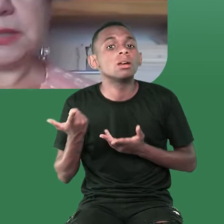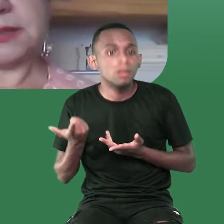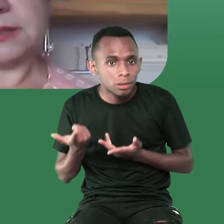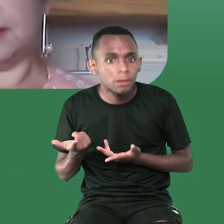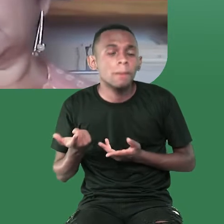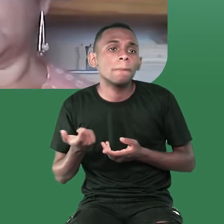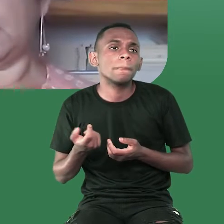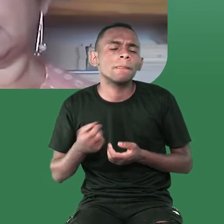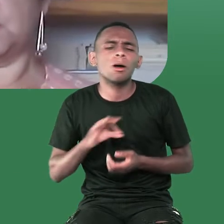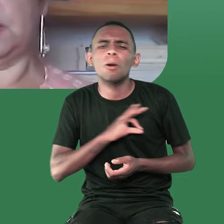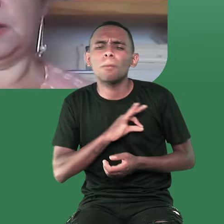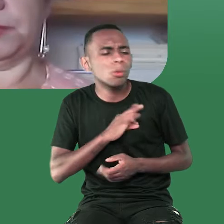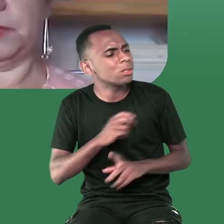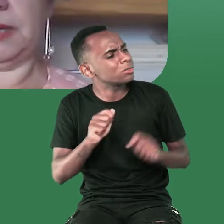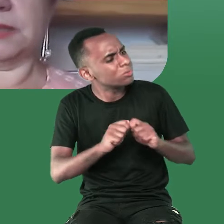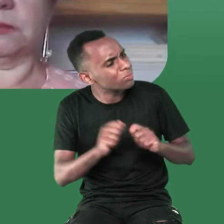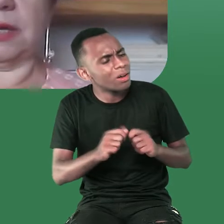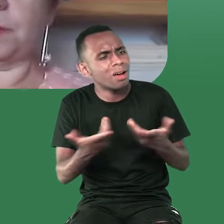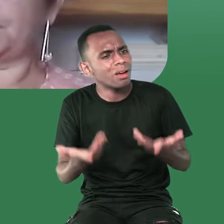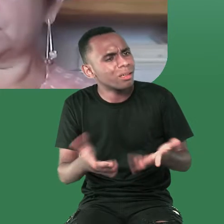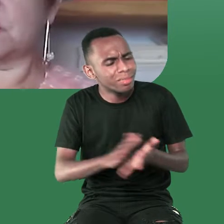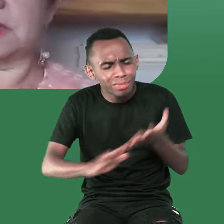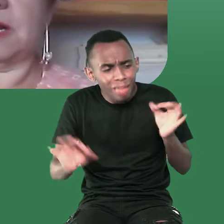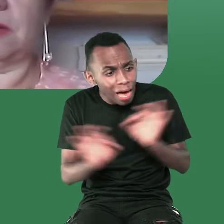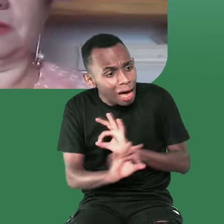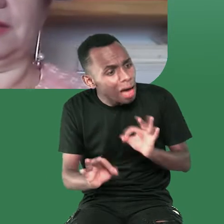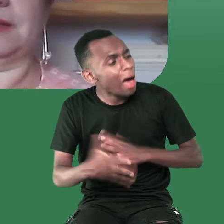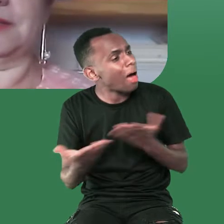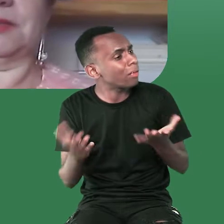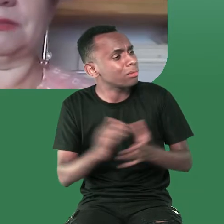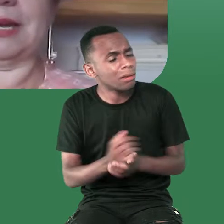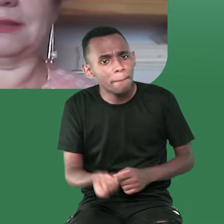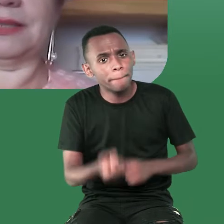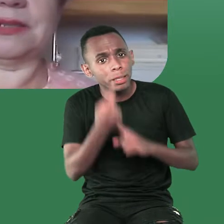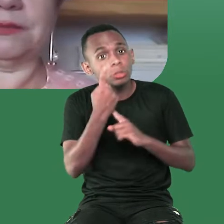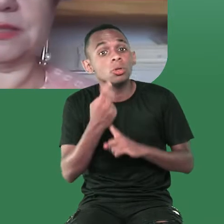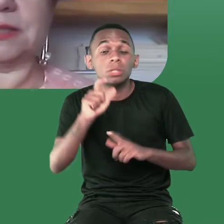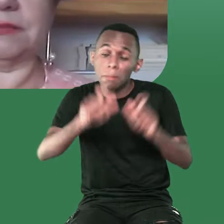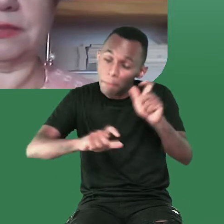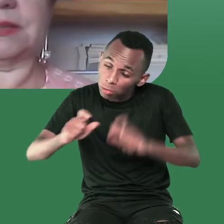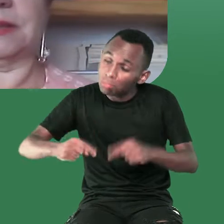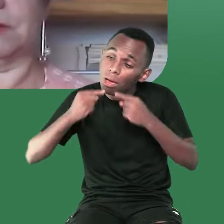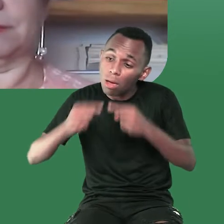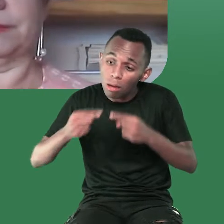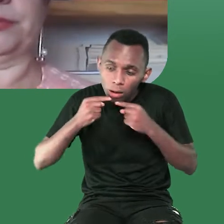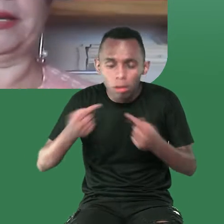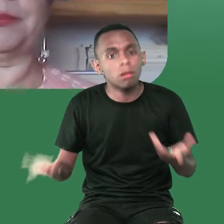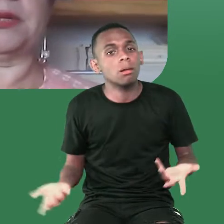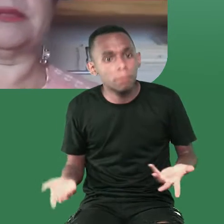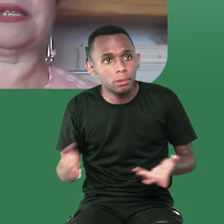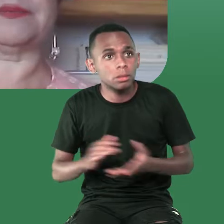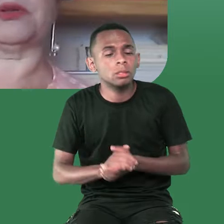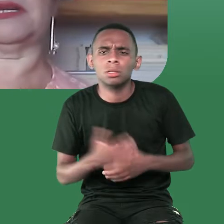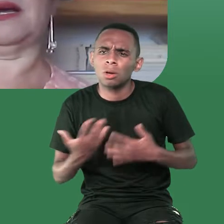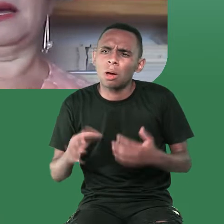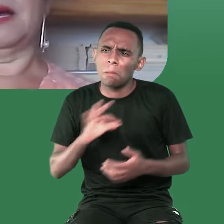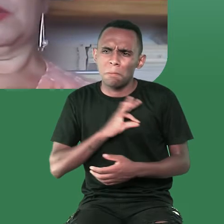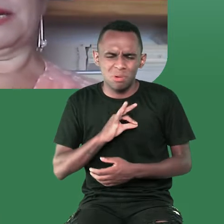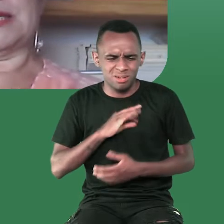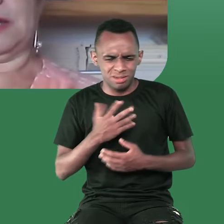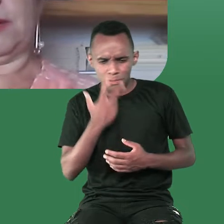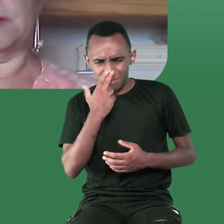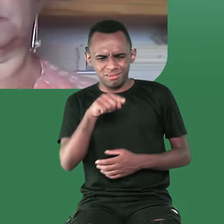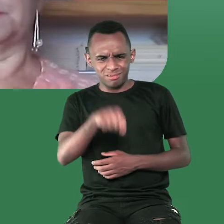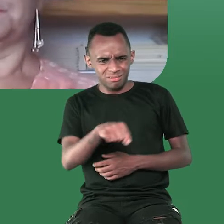muito a polícia, né, que não age ali, porque elas não têm papel social, né, elas não são nada, elas são invisíveis. Então, por que a polícia vai se importar